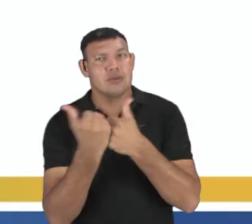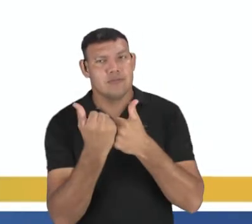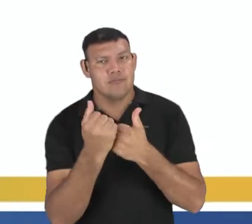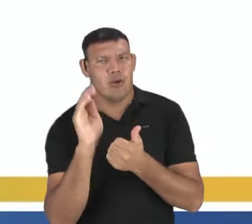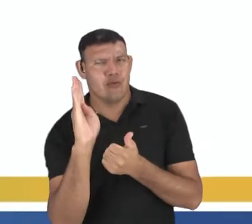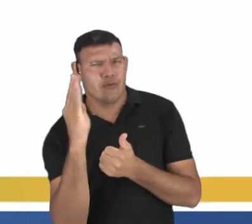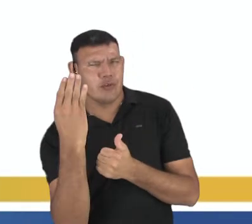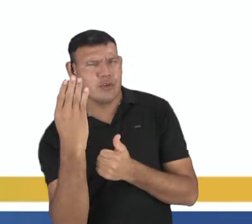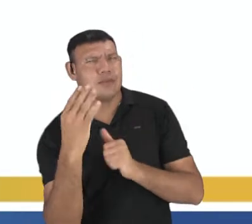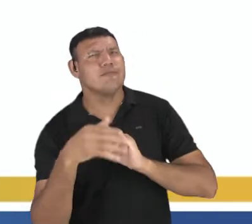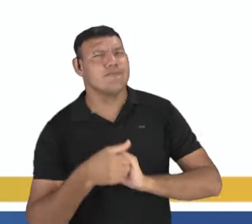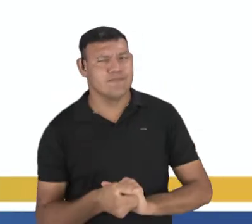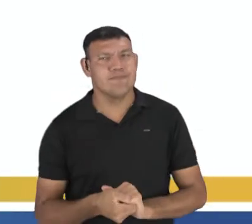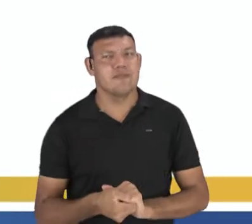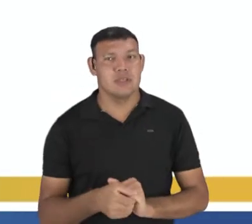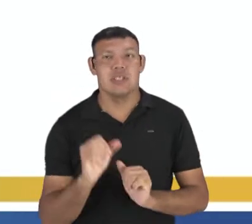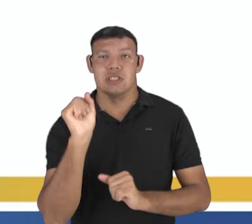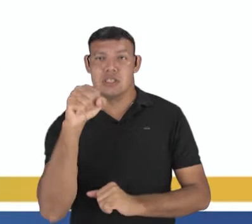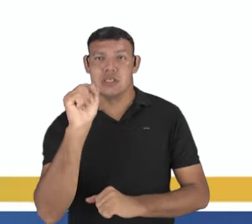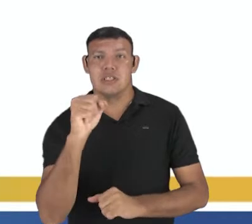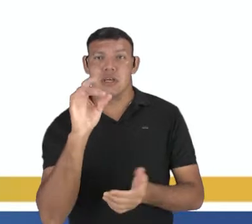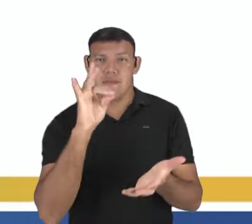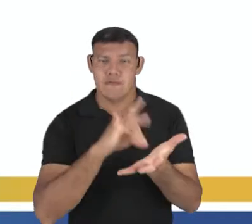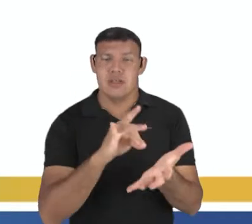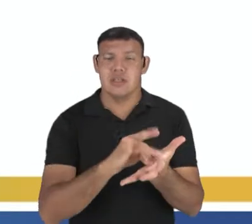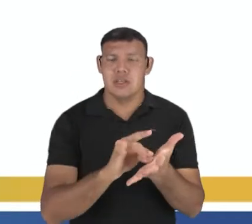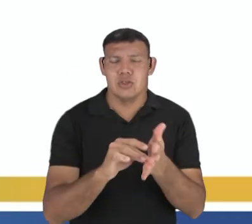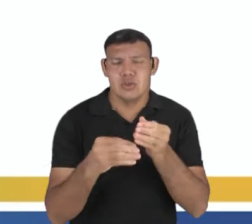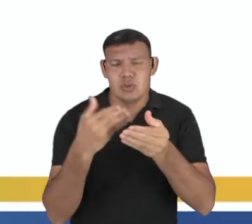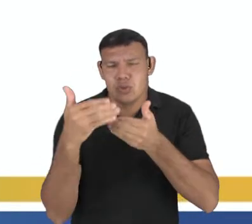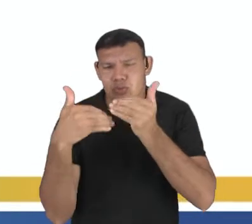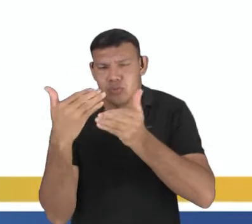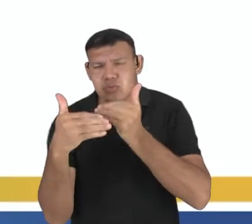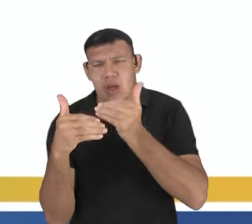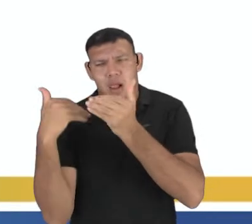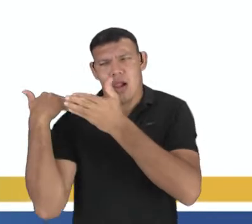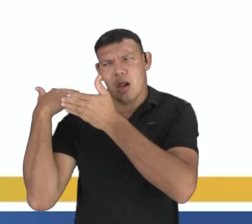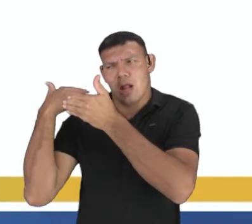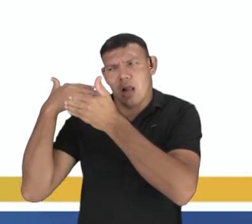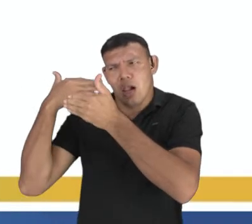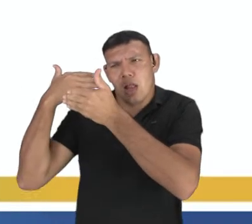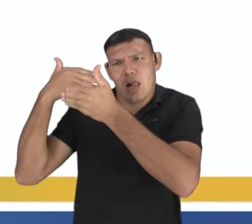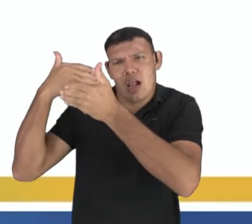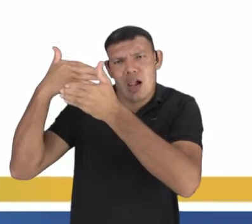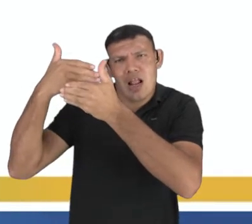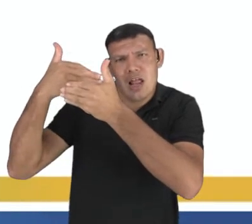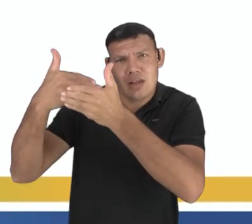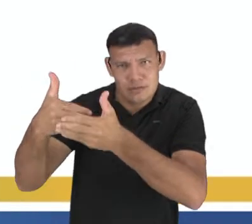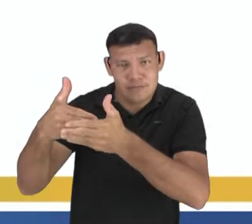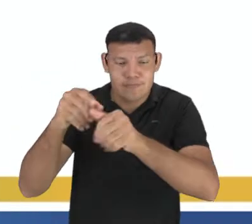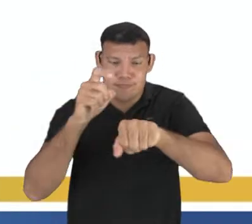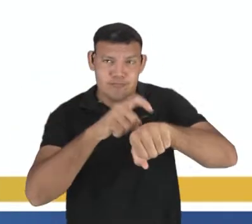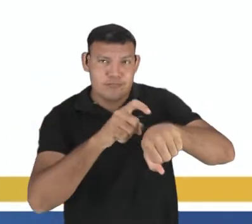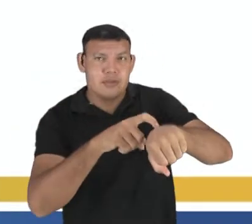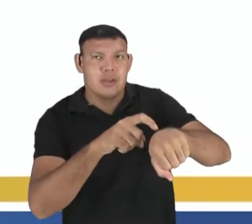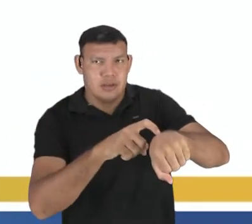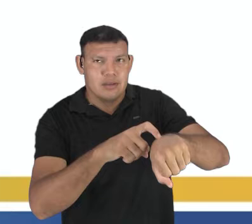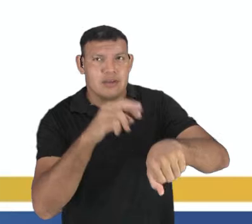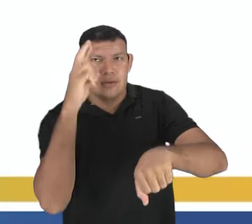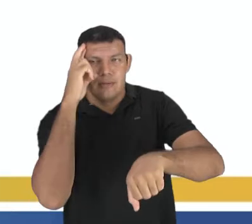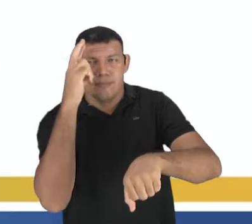uma verdade definitiva, mas sim adotar diferentes teorias que atendam a um critério de verdade num determinado tempo